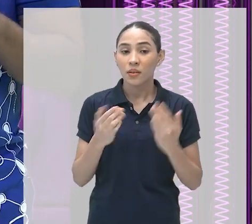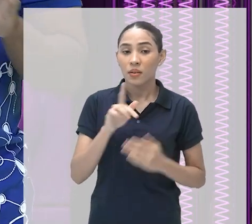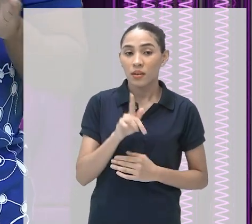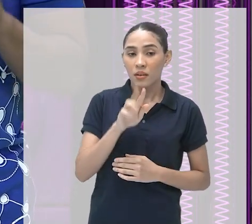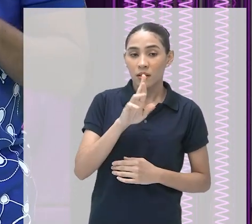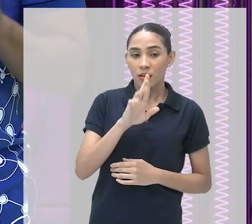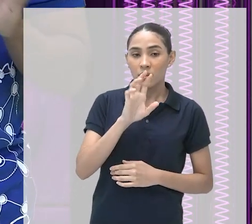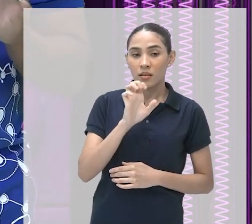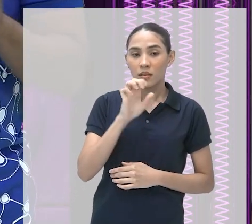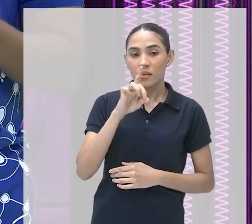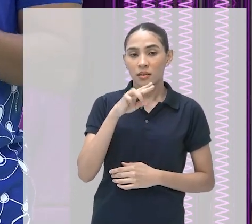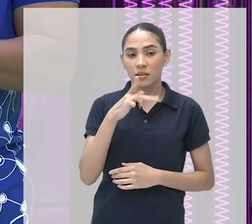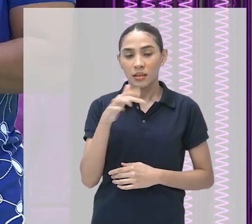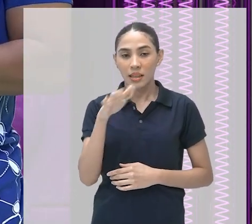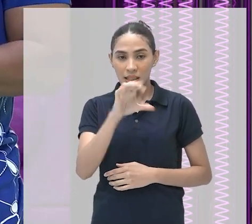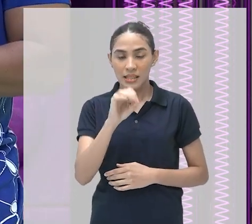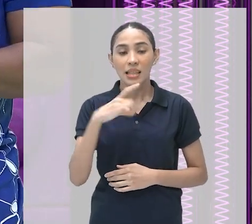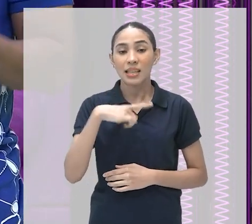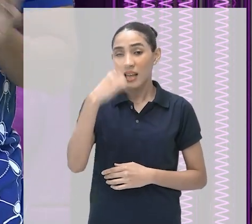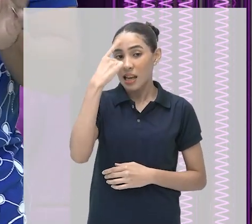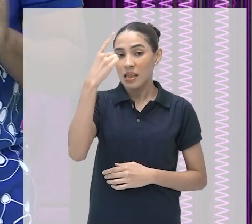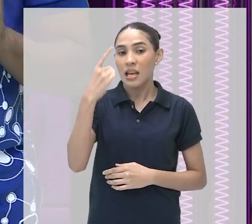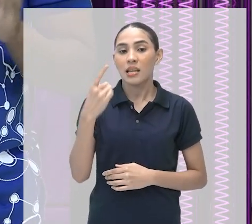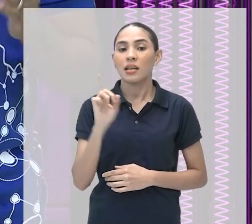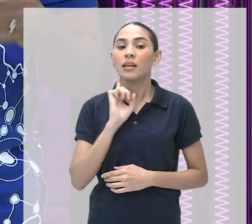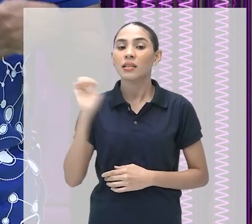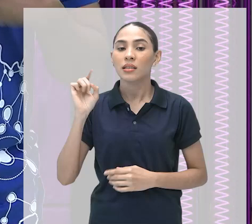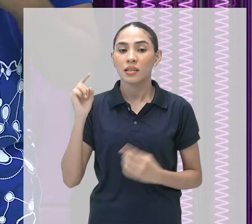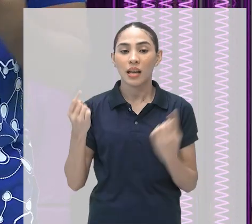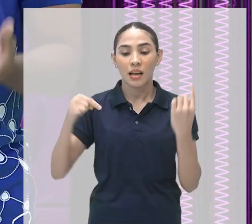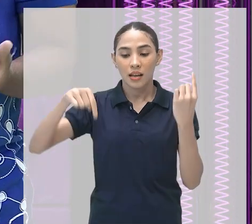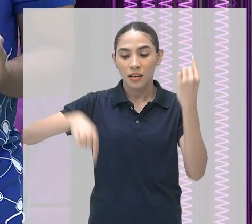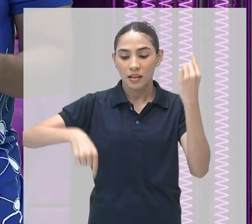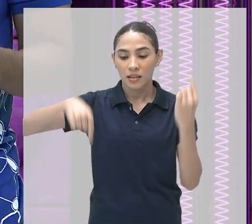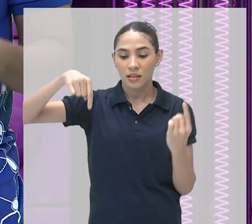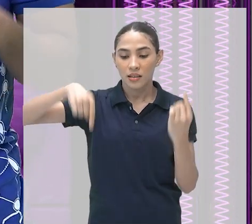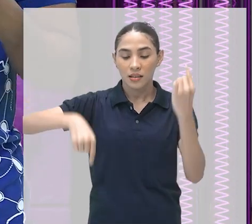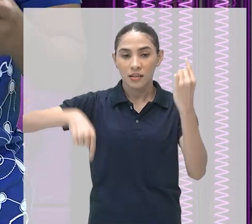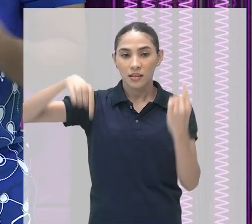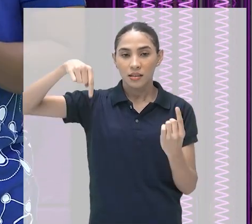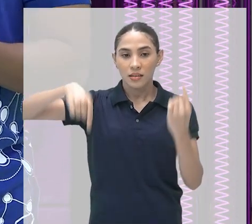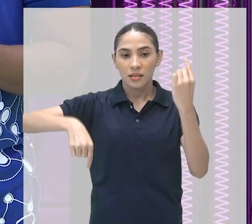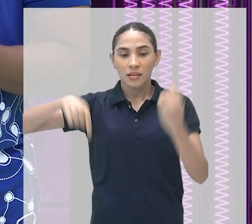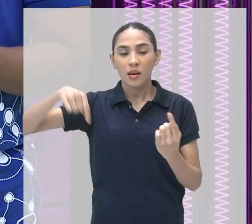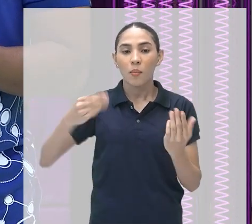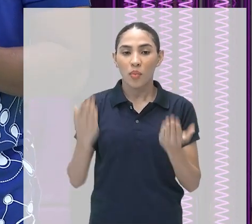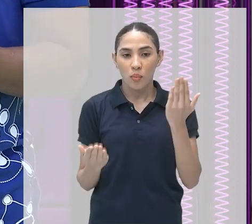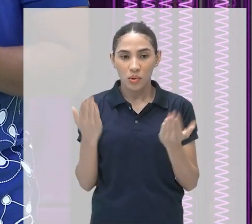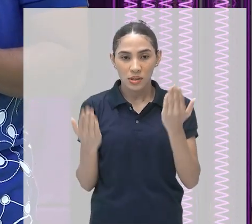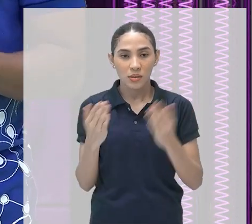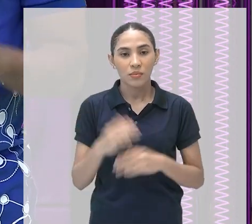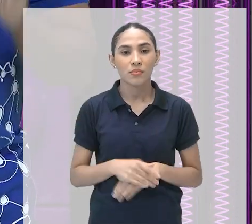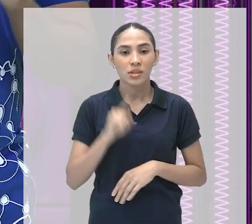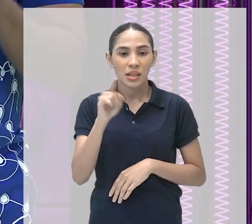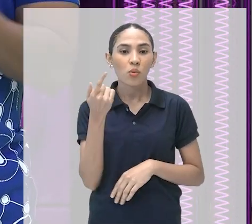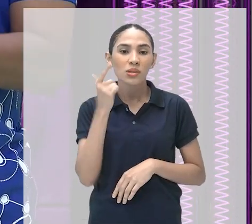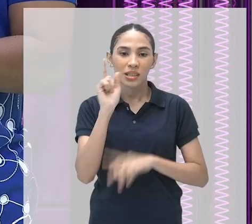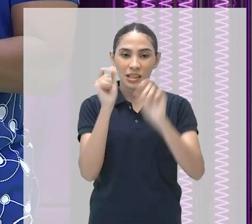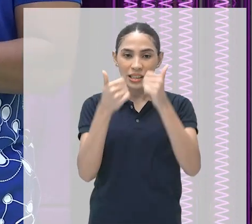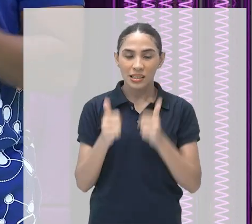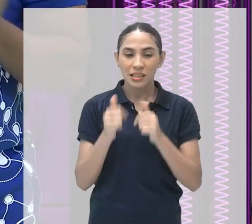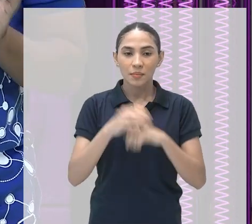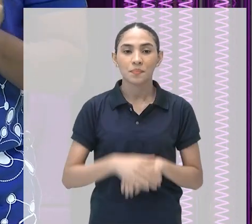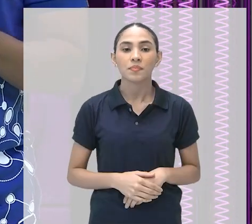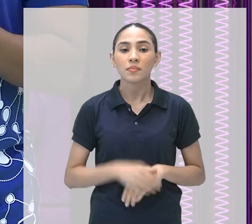grandezas inversas, elas vão ter essa ideia. Essa setinha aqui é só para guiar, o entendimento. Então,